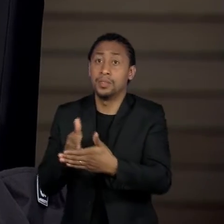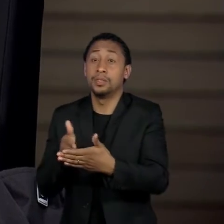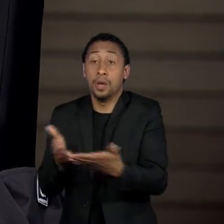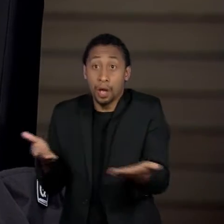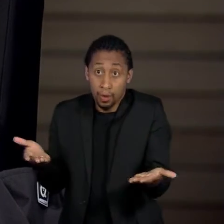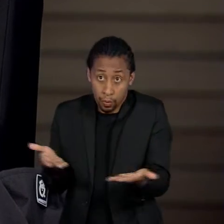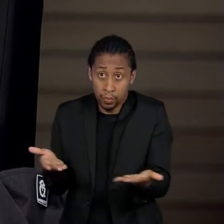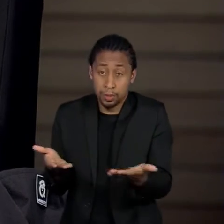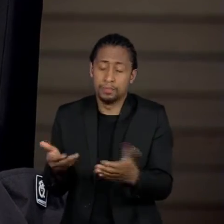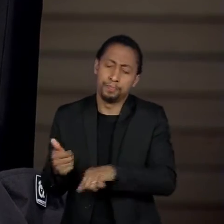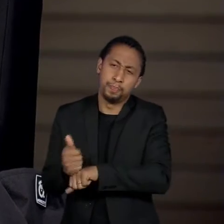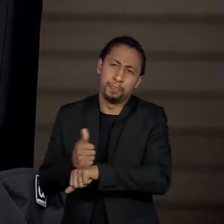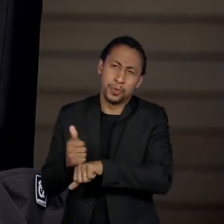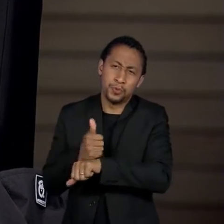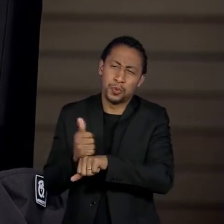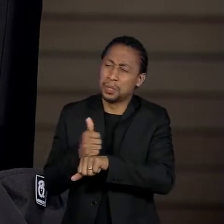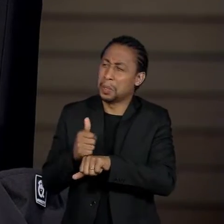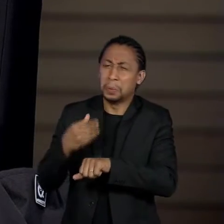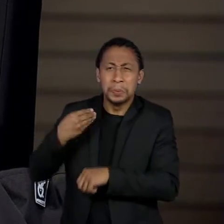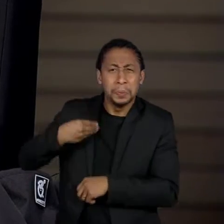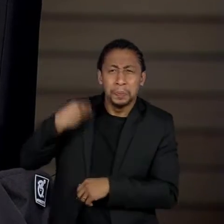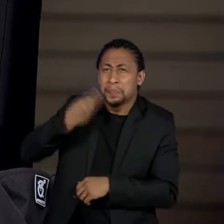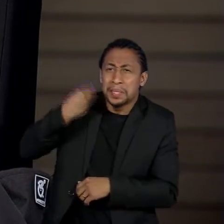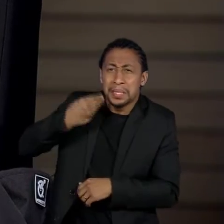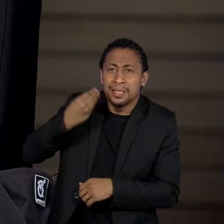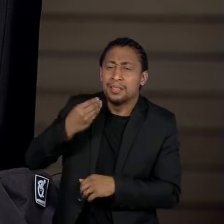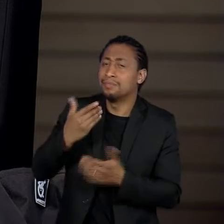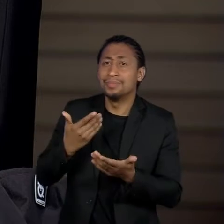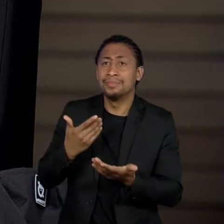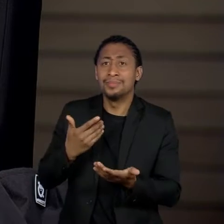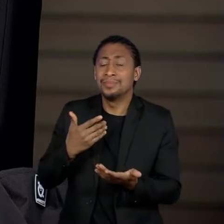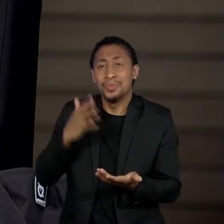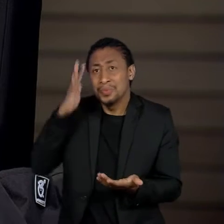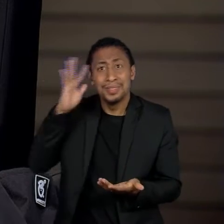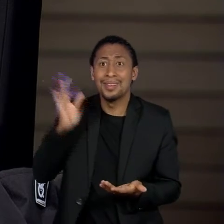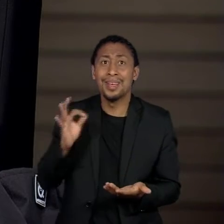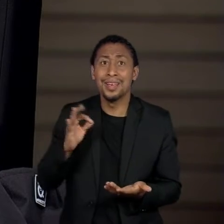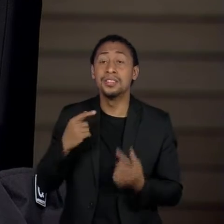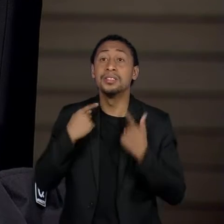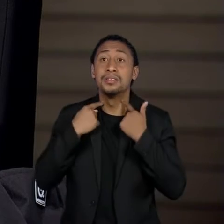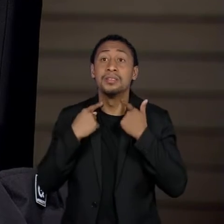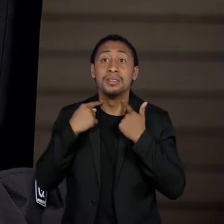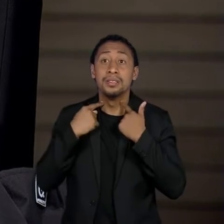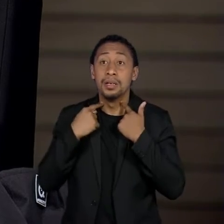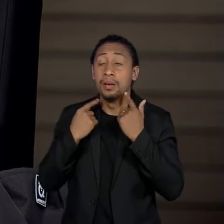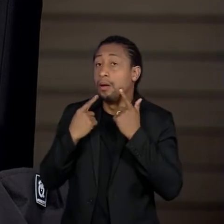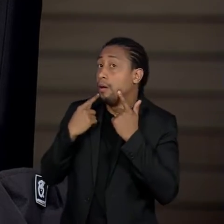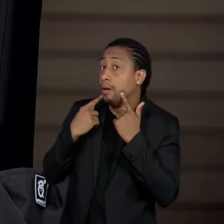hoje, mesmo os mais experientes, não entendem que eu não tenho equilíbrio no pescoço.